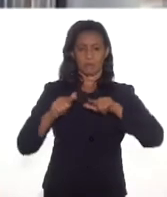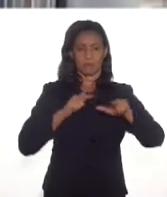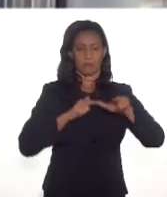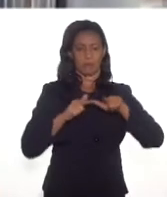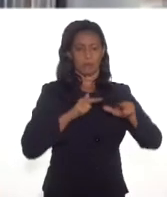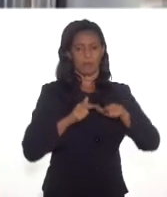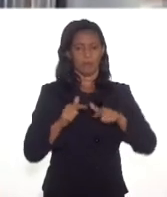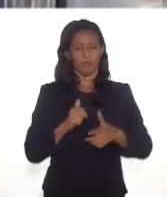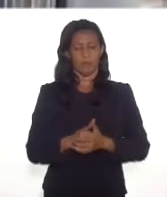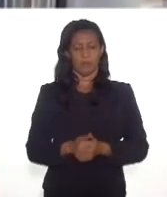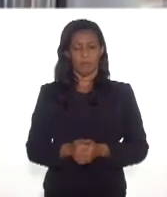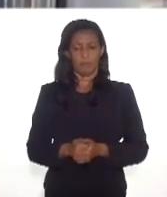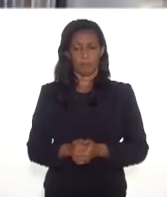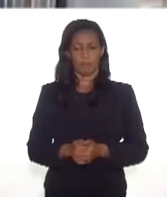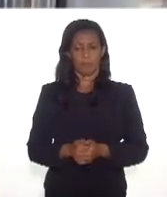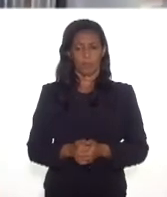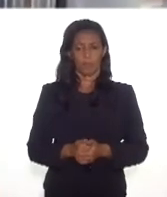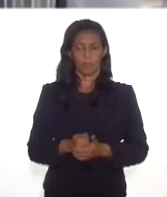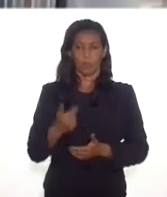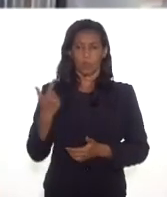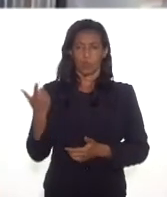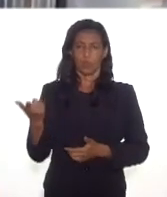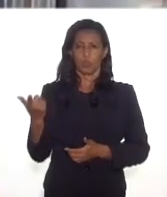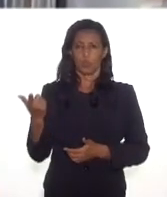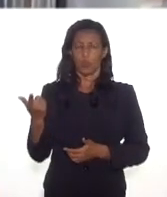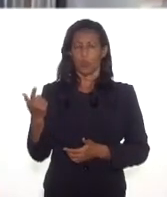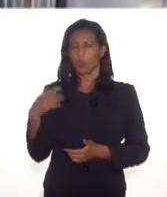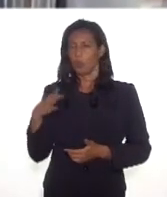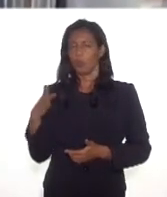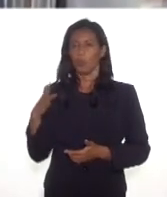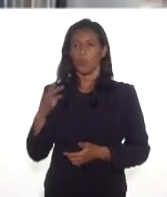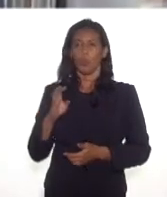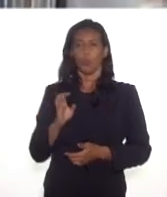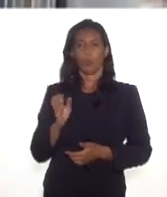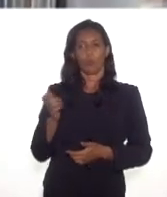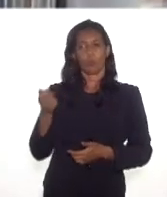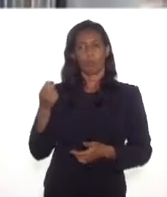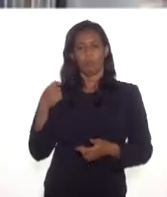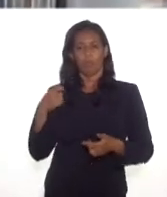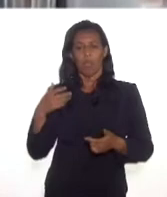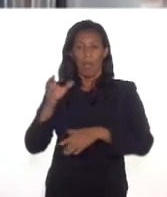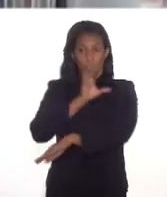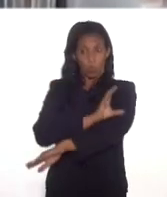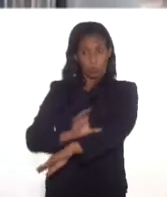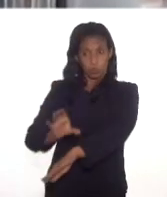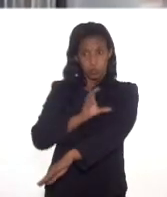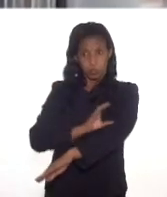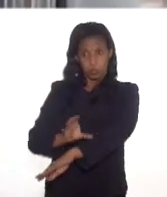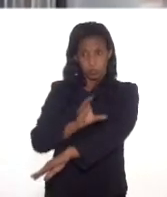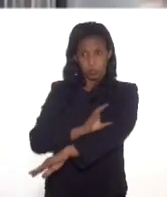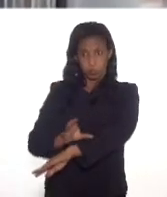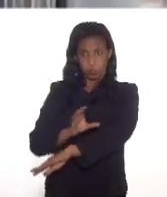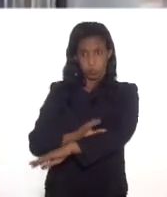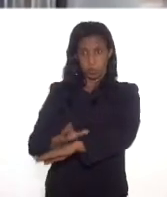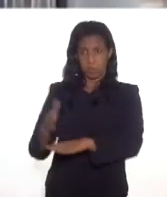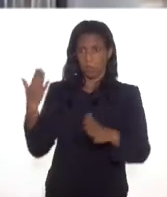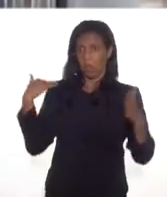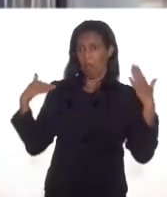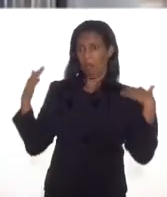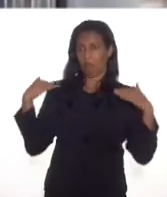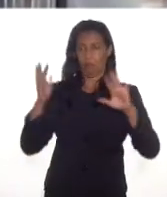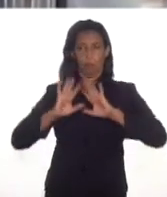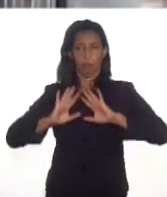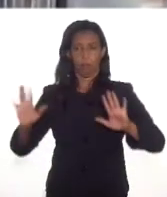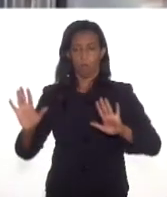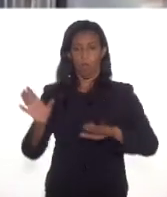cultura sobre o aspecto do entretenimento, não. A cultura, principalmente a política